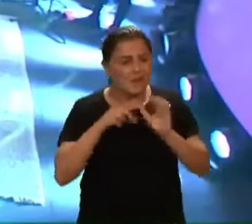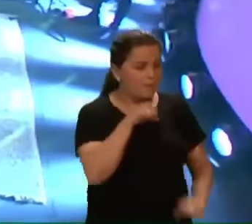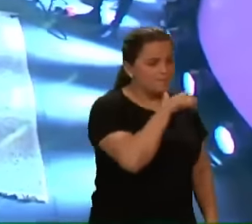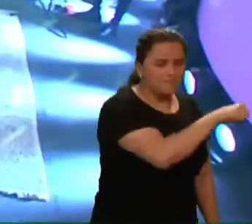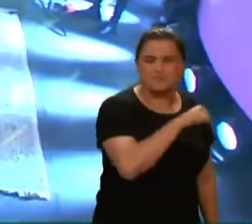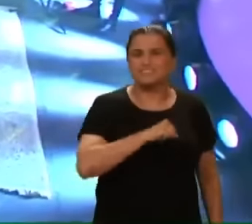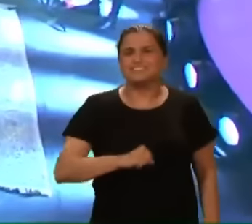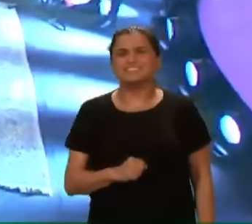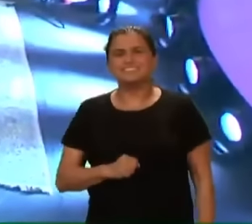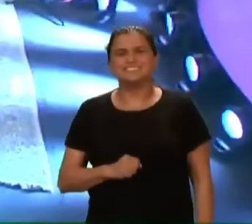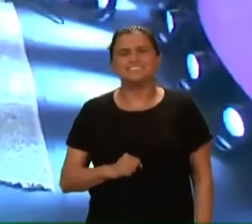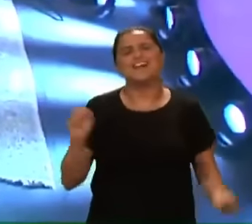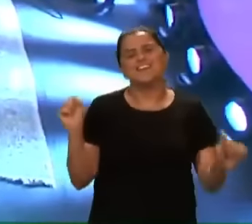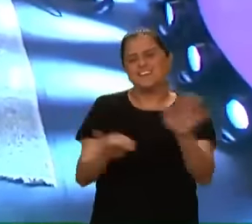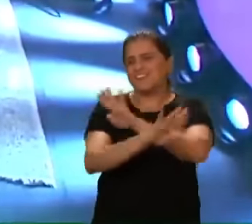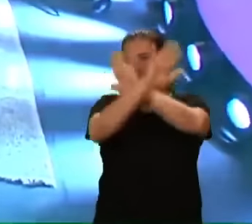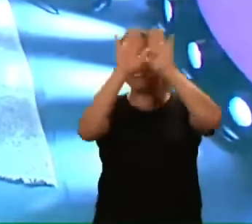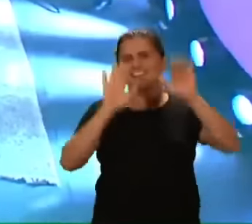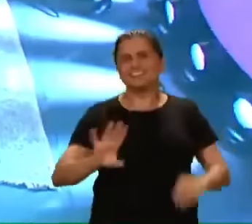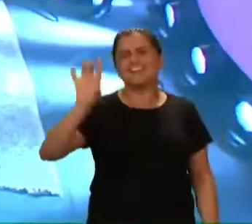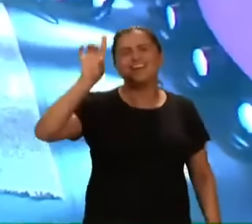Vale o glória a Deus aí, igreja!